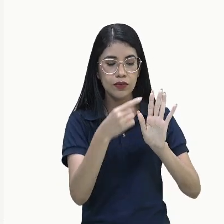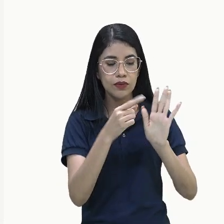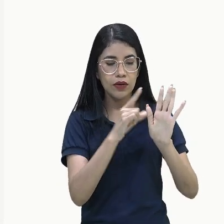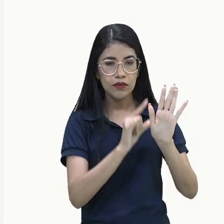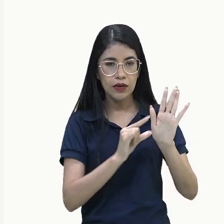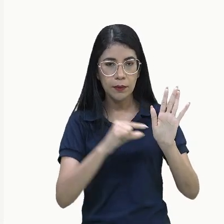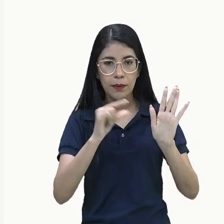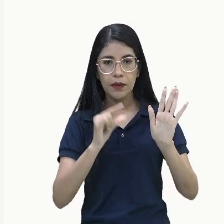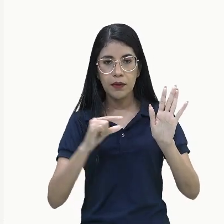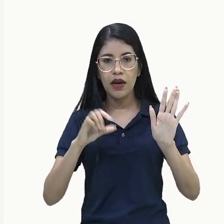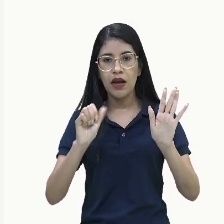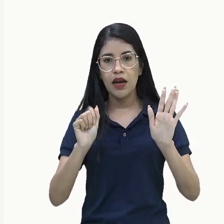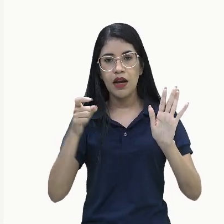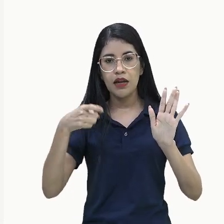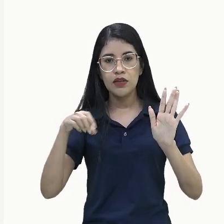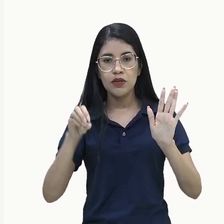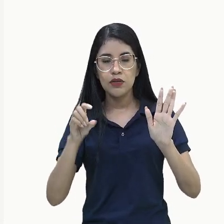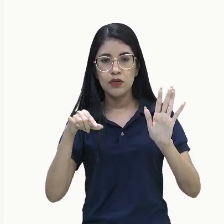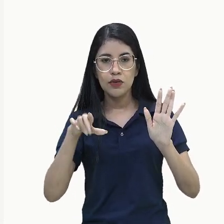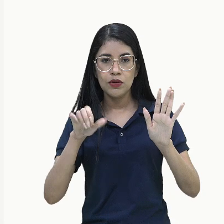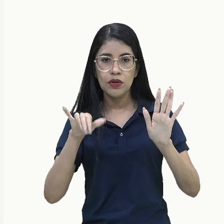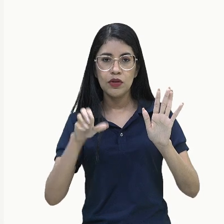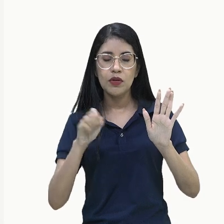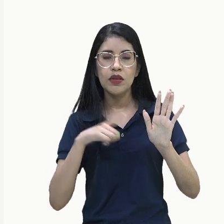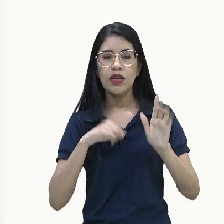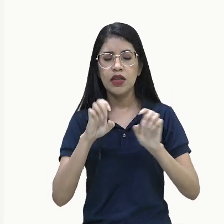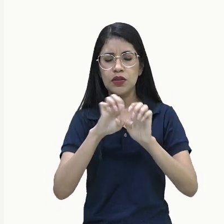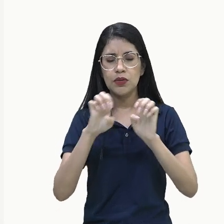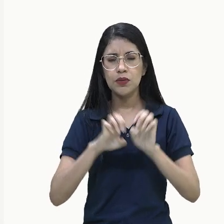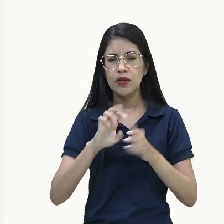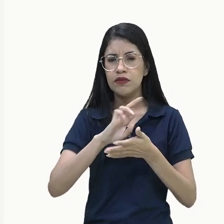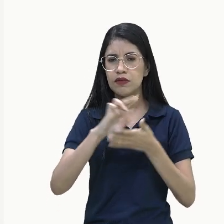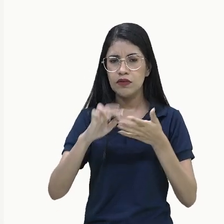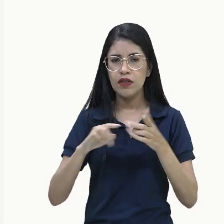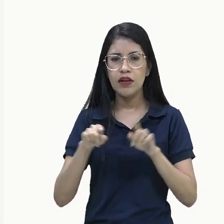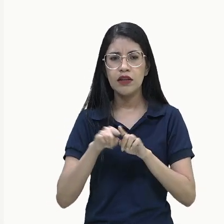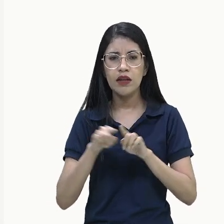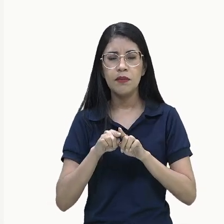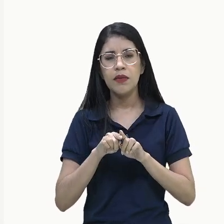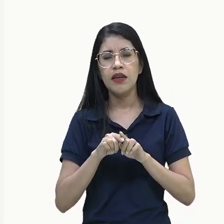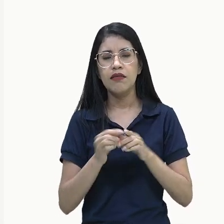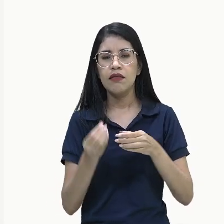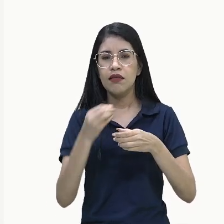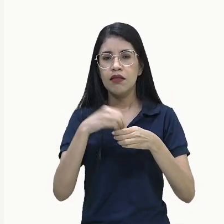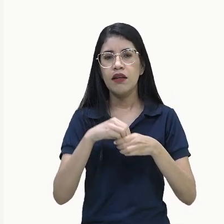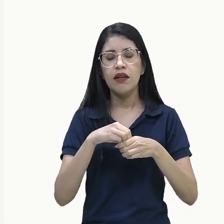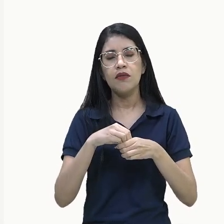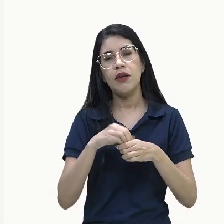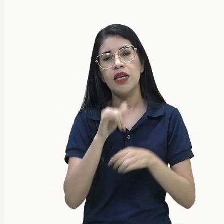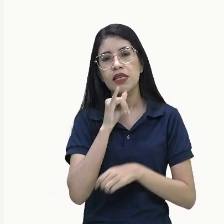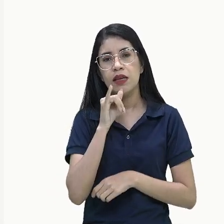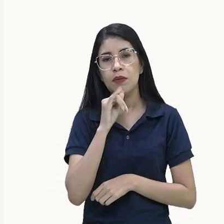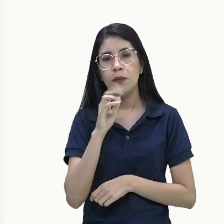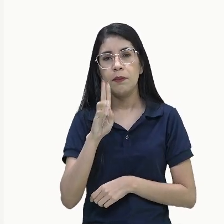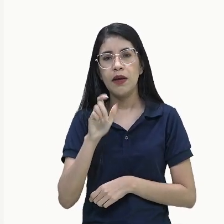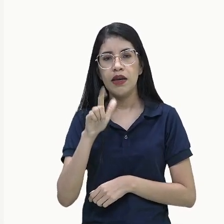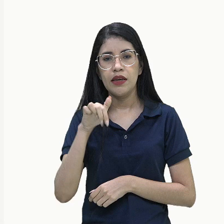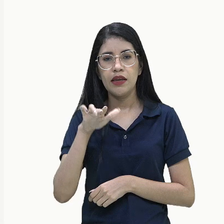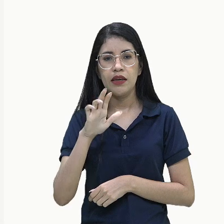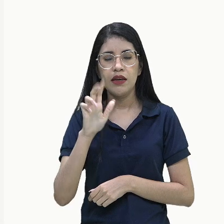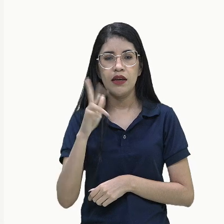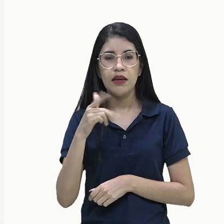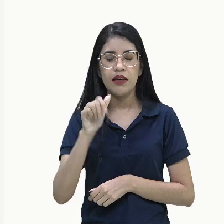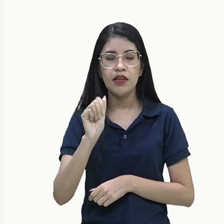axônio. Esse axônio ele é formado por várias estruturas também, como bainhas de mielina, que permitem, que facilitam